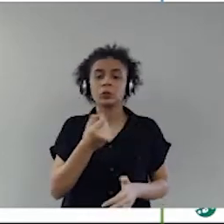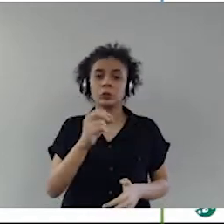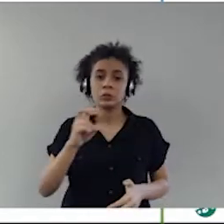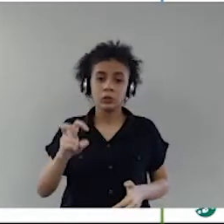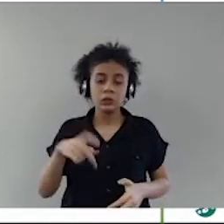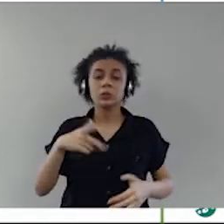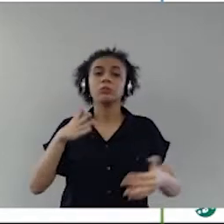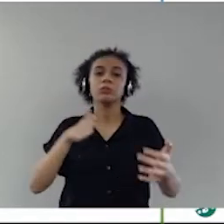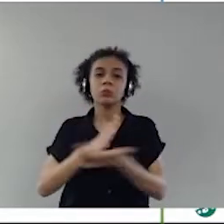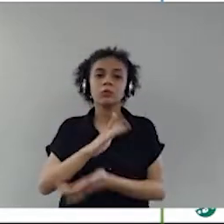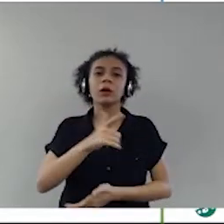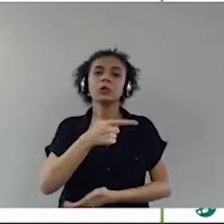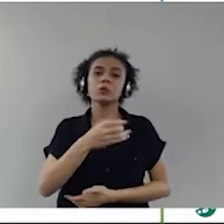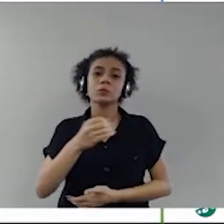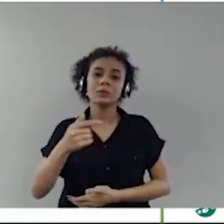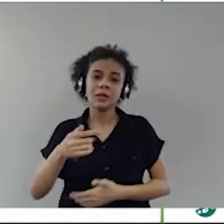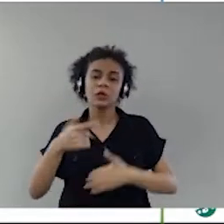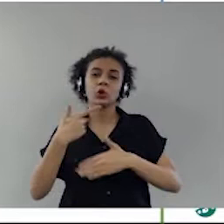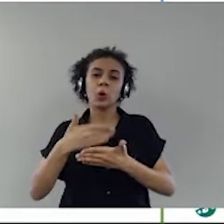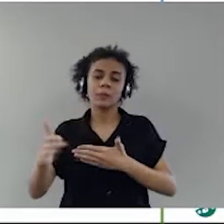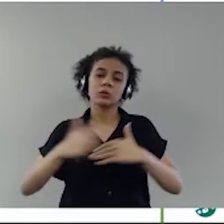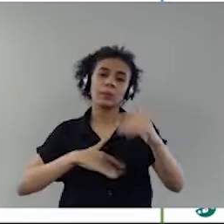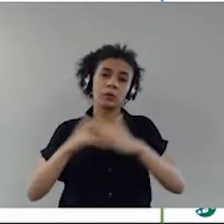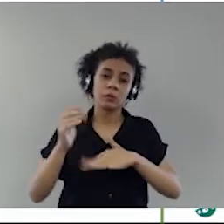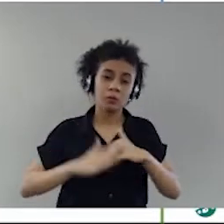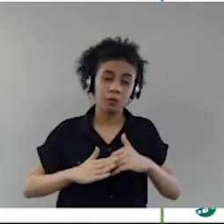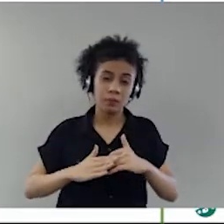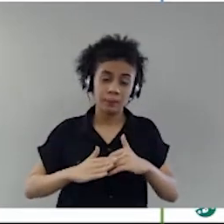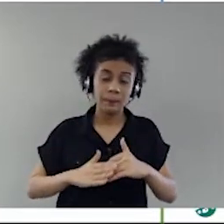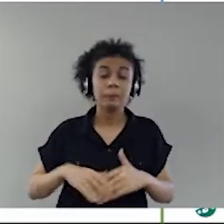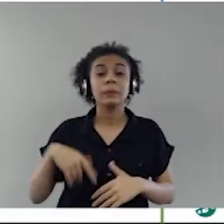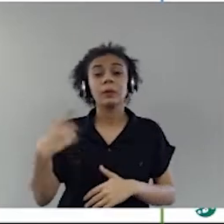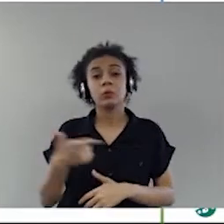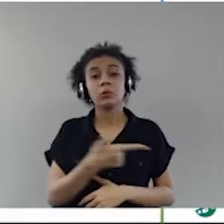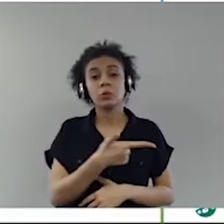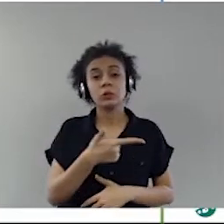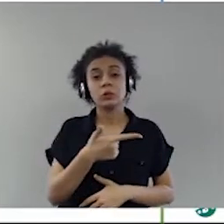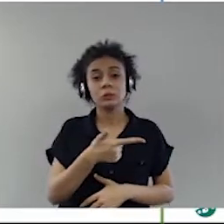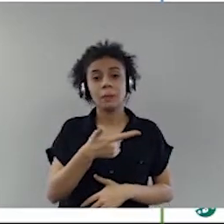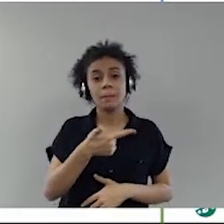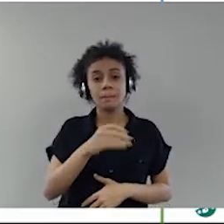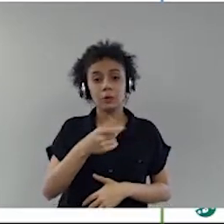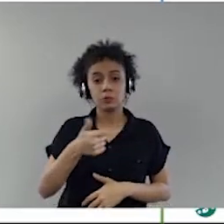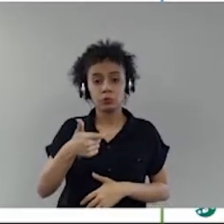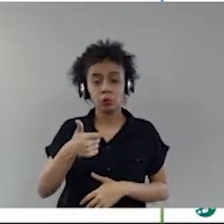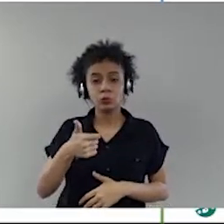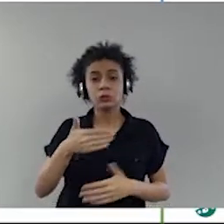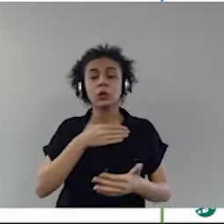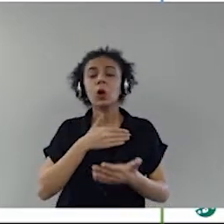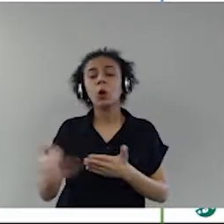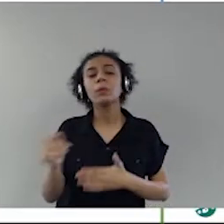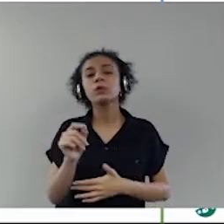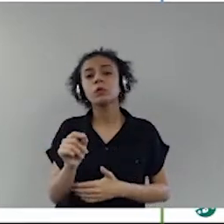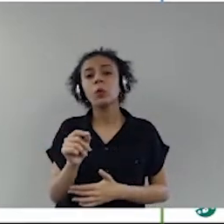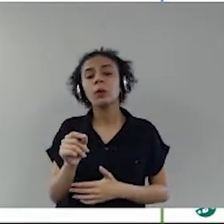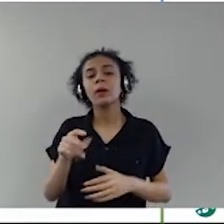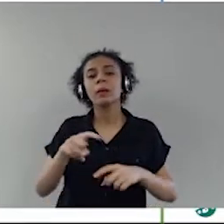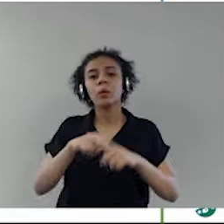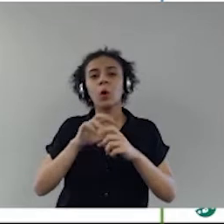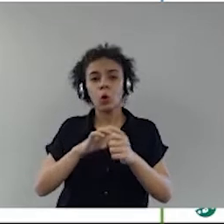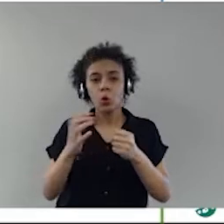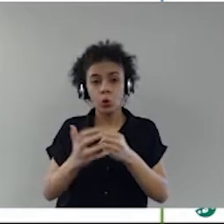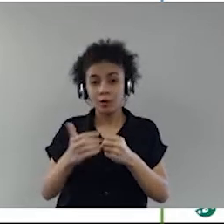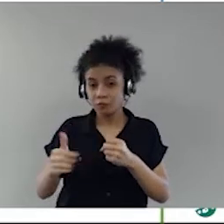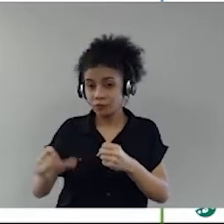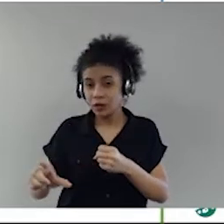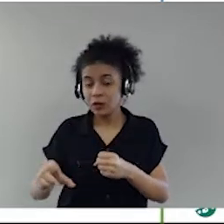em 2007. Nós tivemos depois, em 2012, uma nova epidemia por SARS-CoV, por coronavírus,